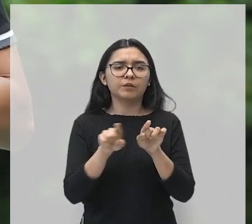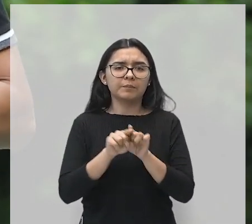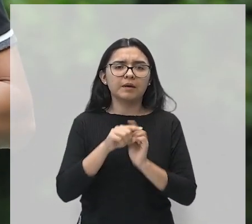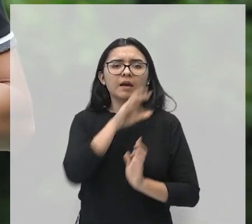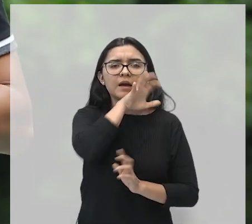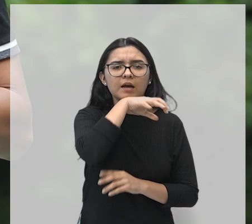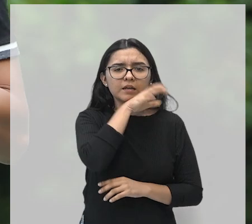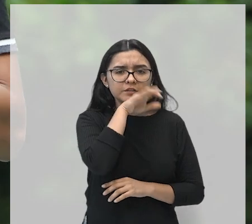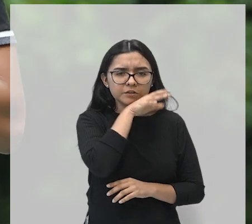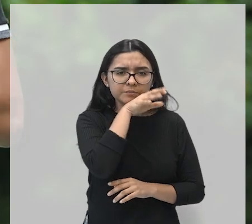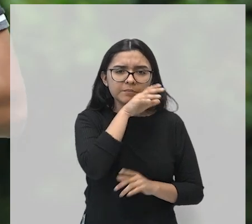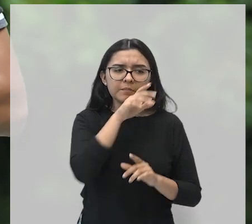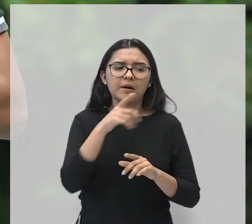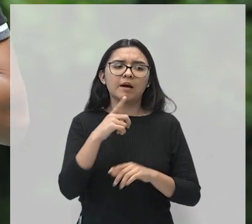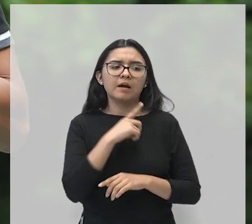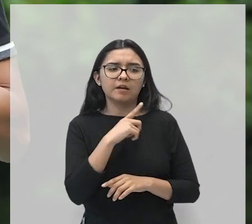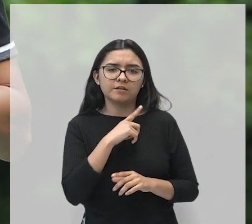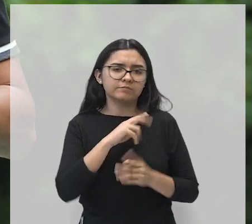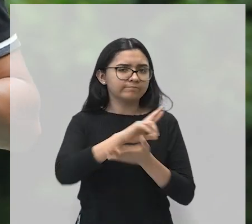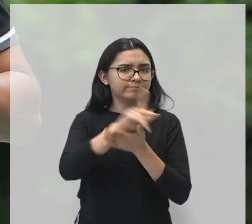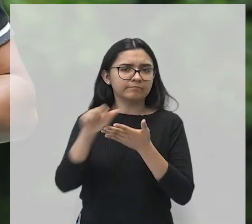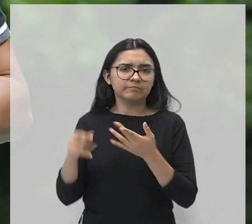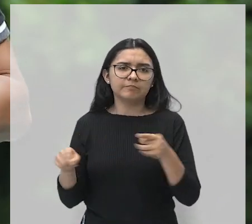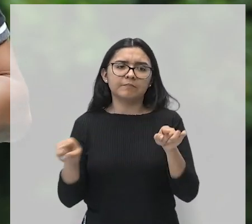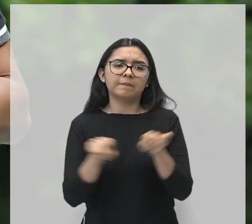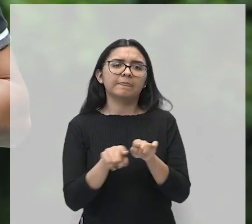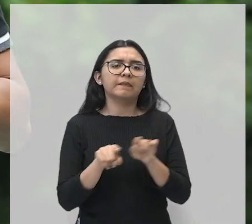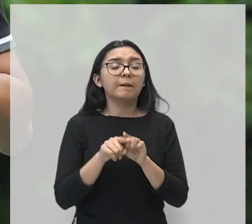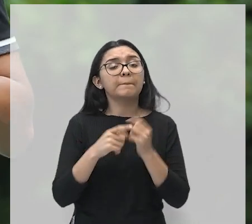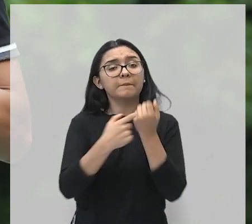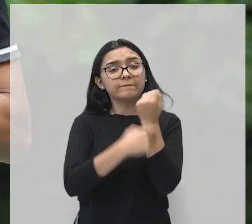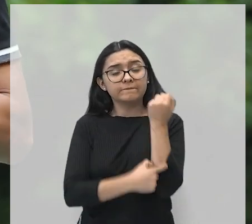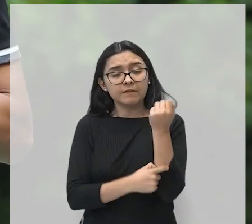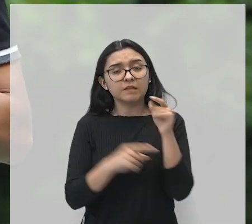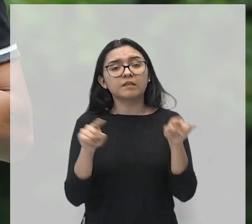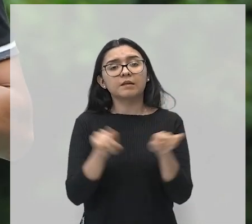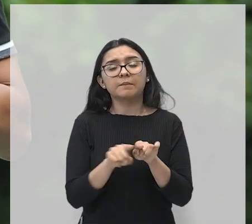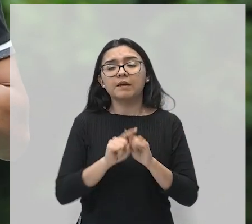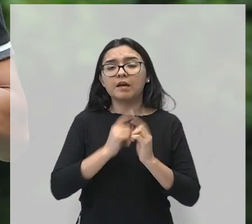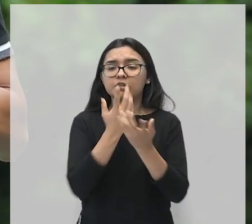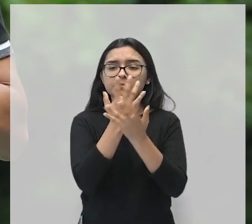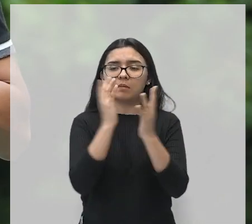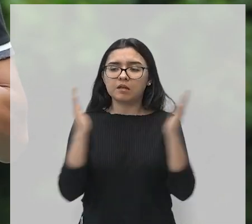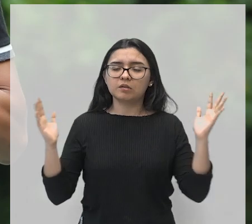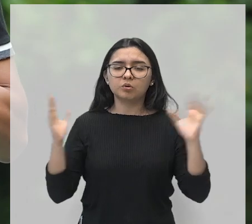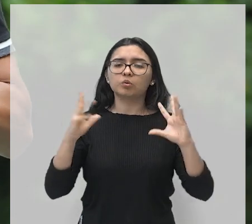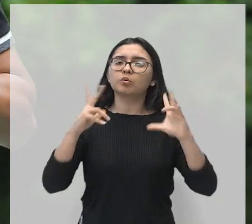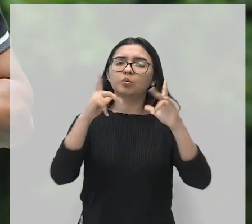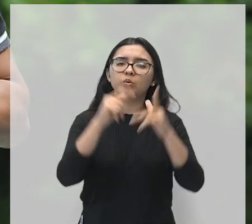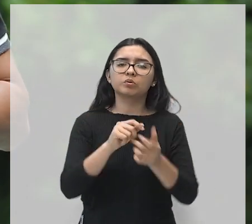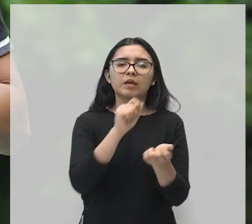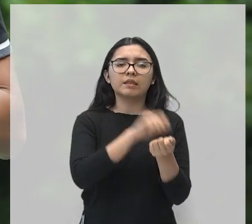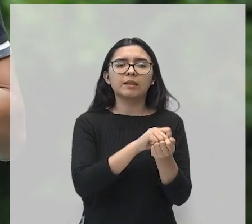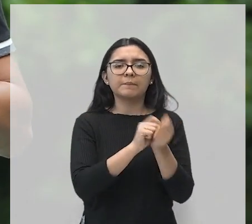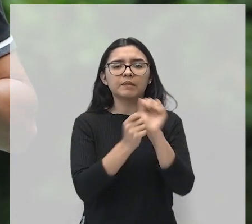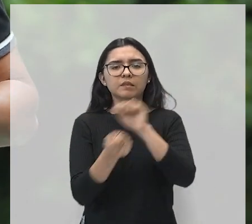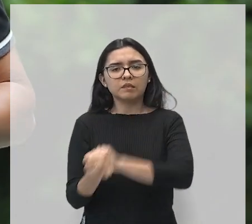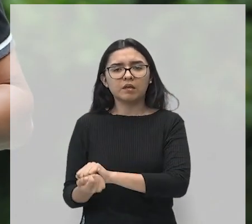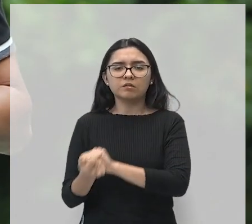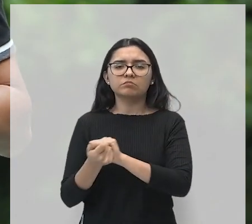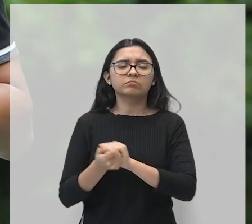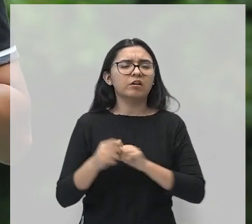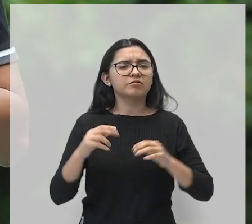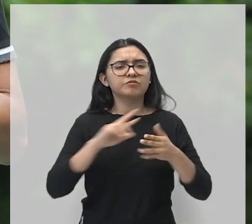animais invertebrados e vertebrados e também as plantas. Todos estes, eles estão adaptados aos